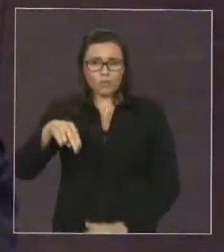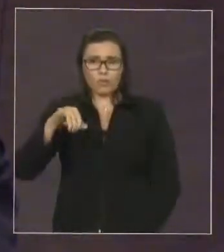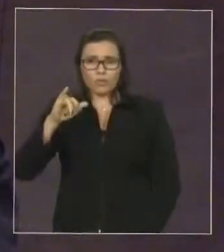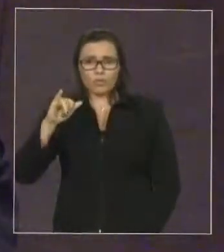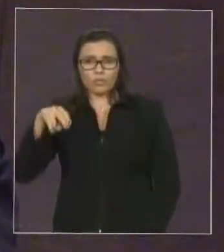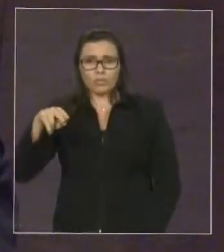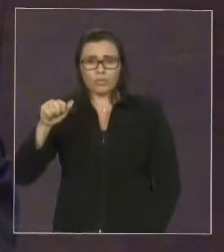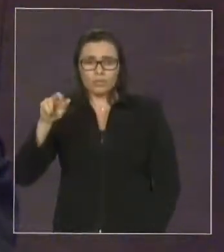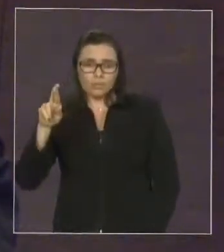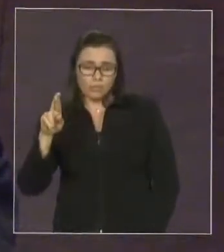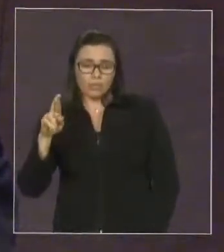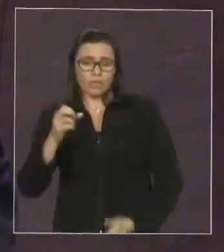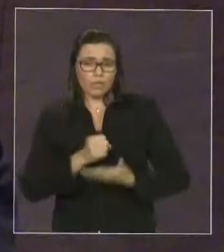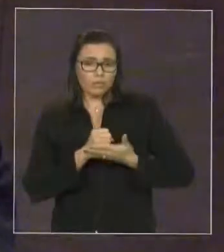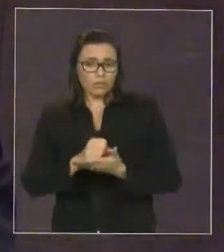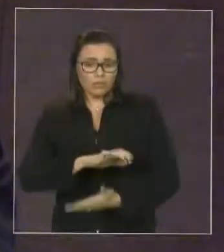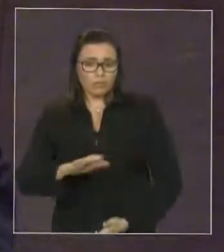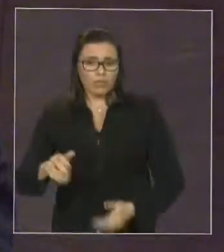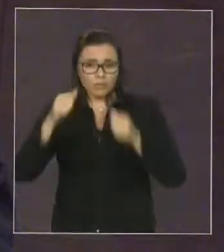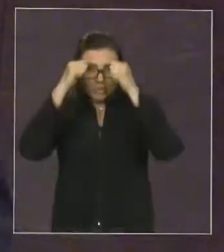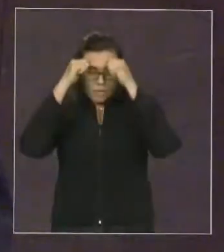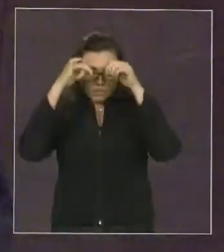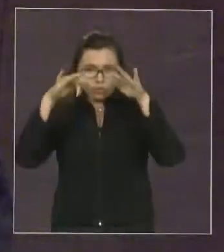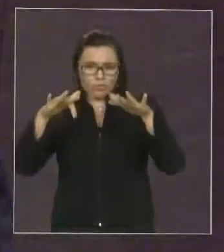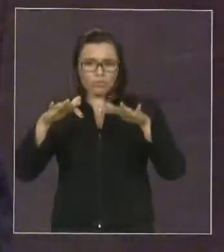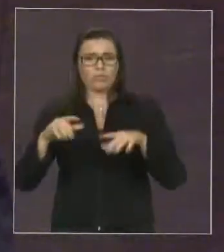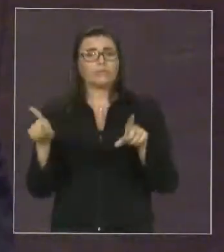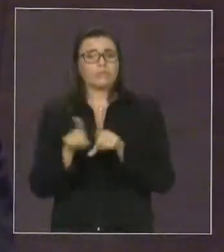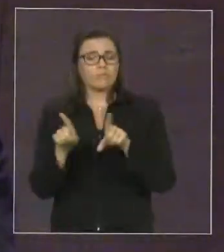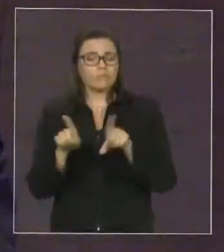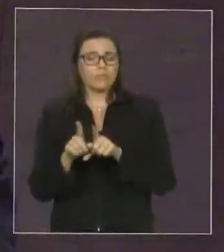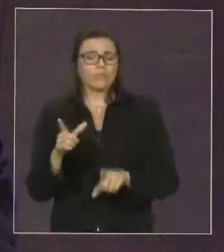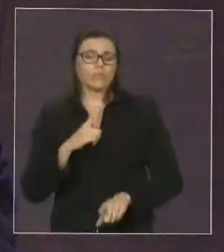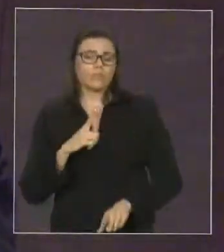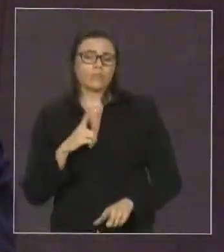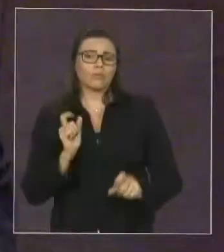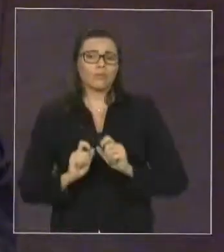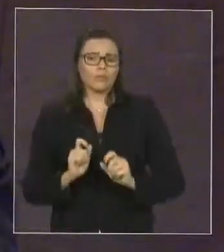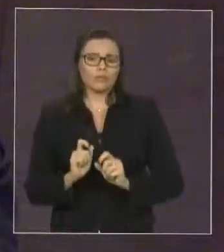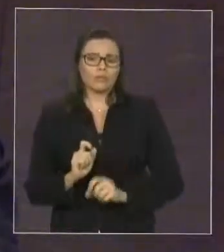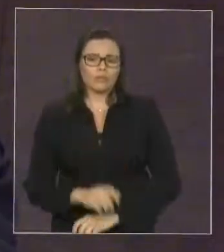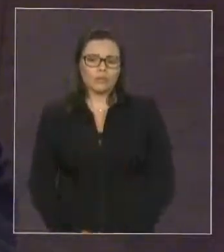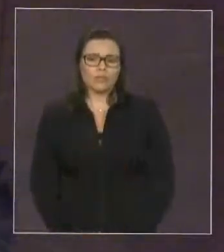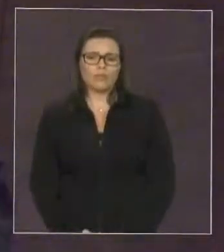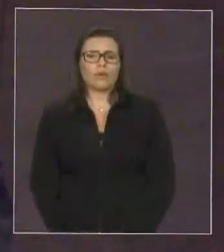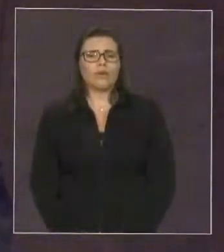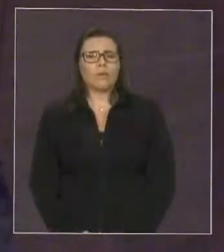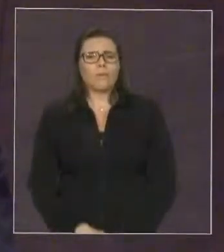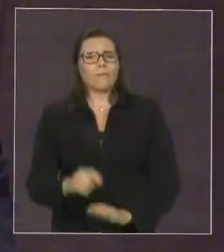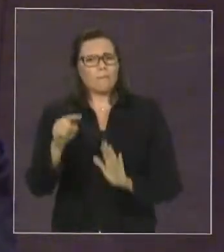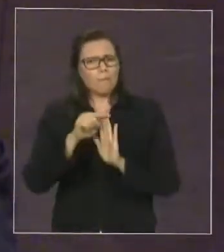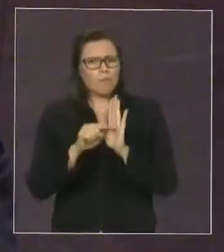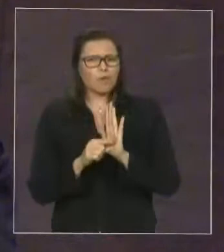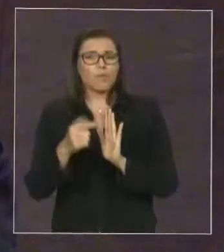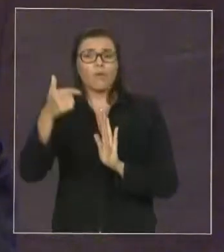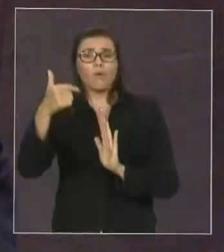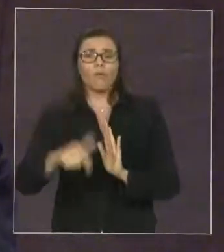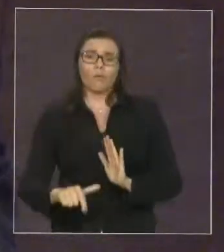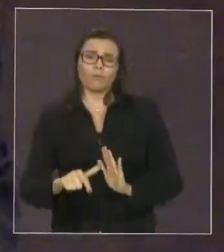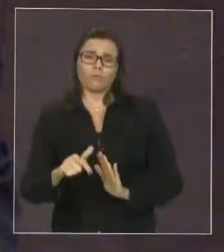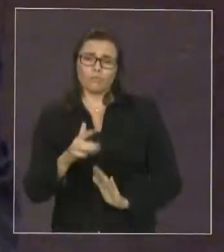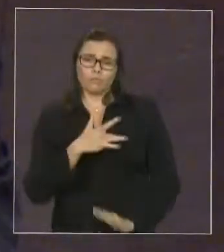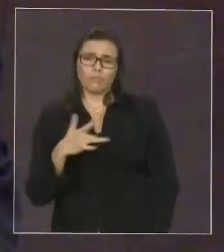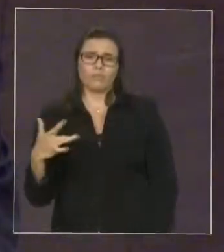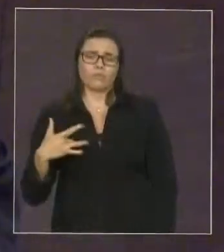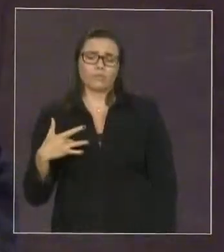também tem a Força Estadual de Saúde, e agora nós já vamos lançar um outro programa de saúde, que